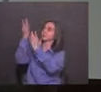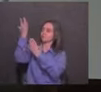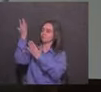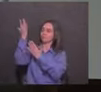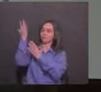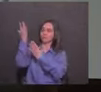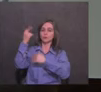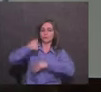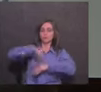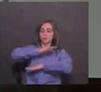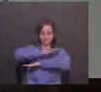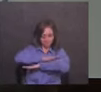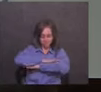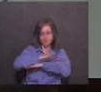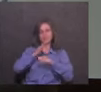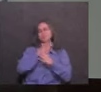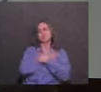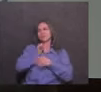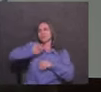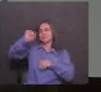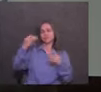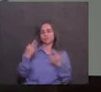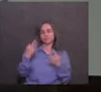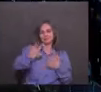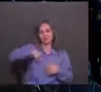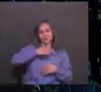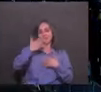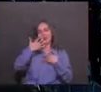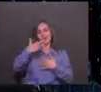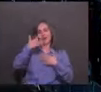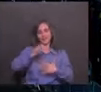amigos, cantando com toda a confiança.